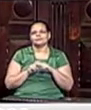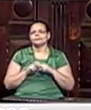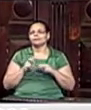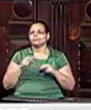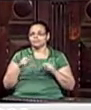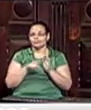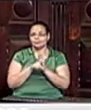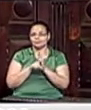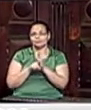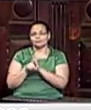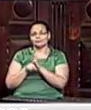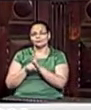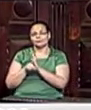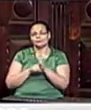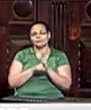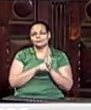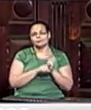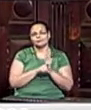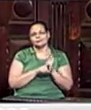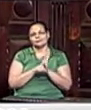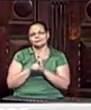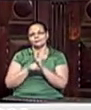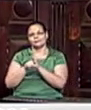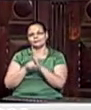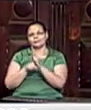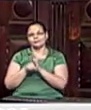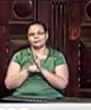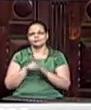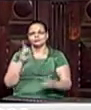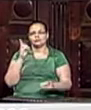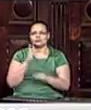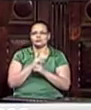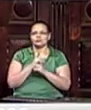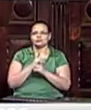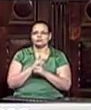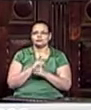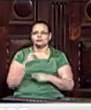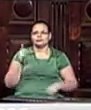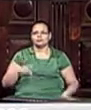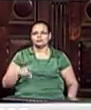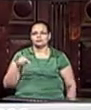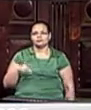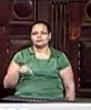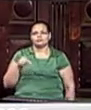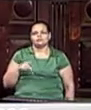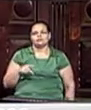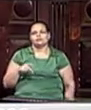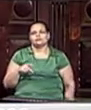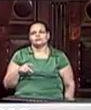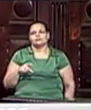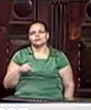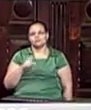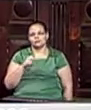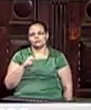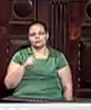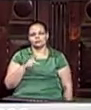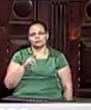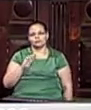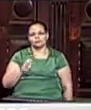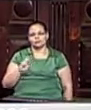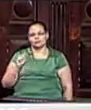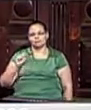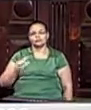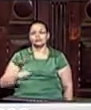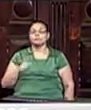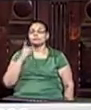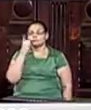pesquisa, foi através do centro de pesquisa que descobriu o petróleo na camada do pré-sal. E aí, deputado Paulo Melo,